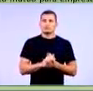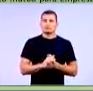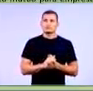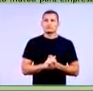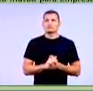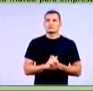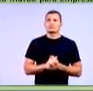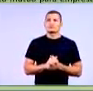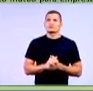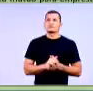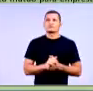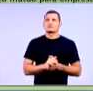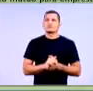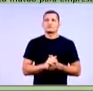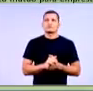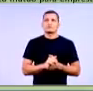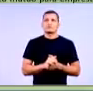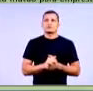software